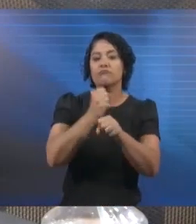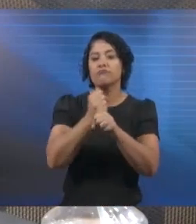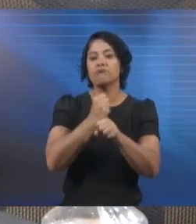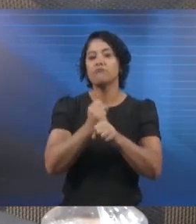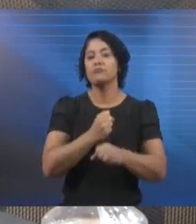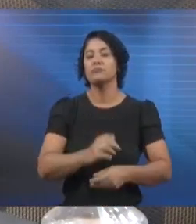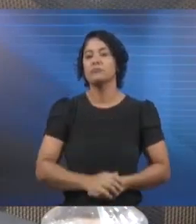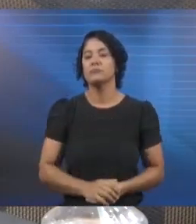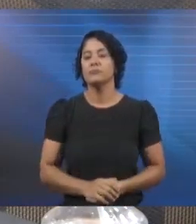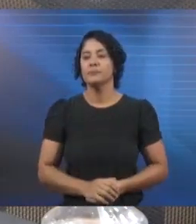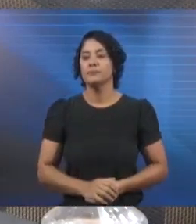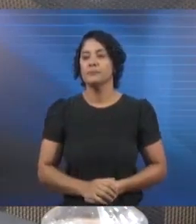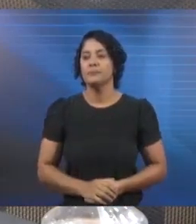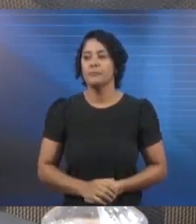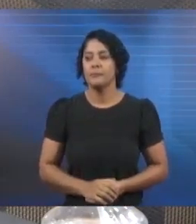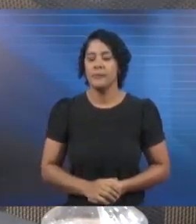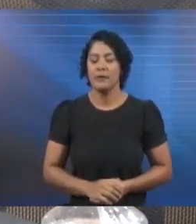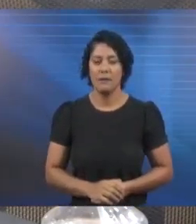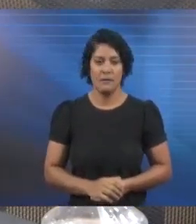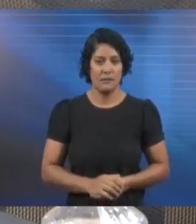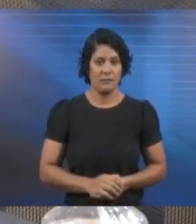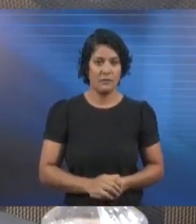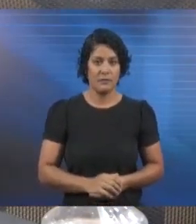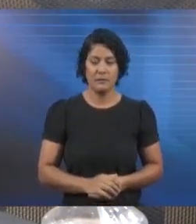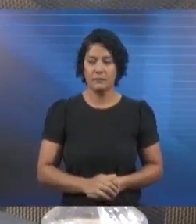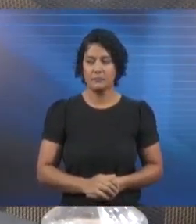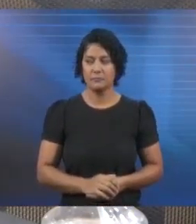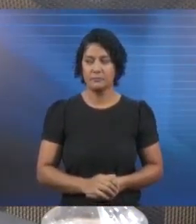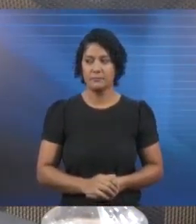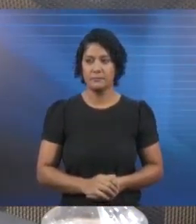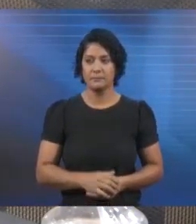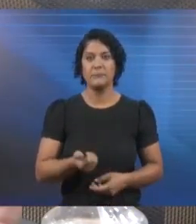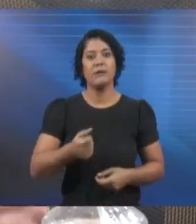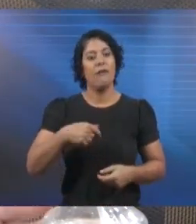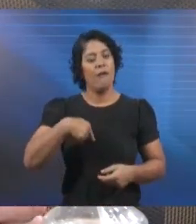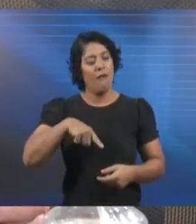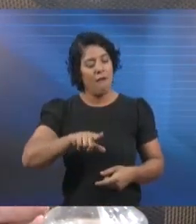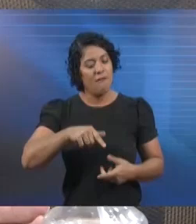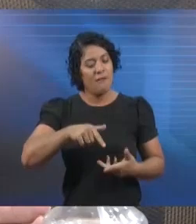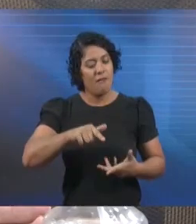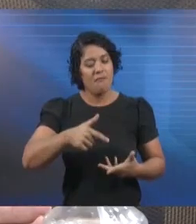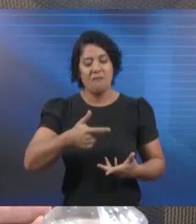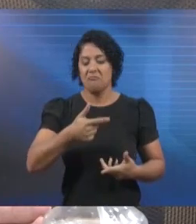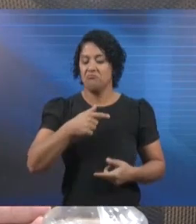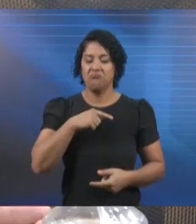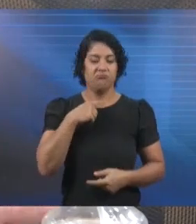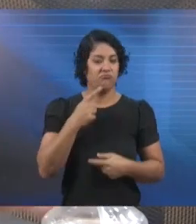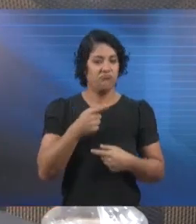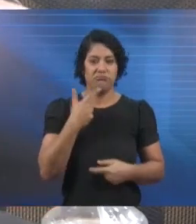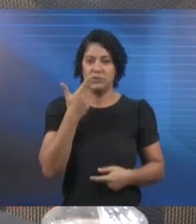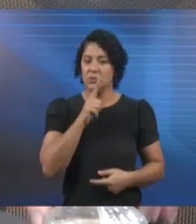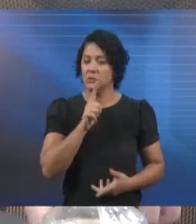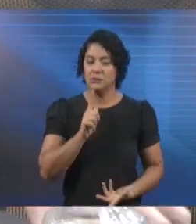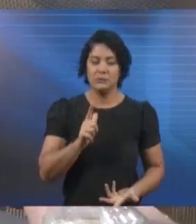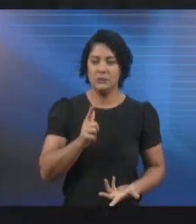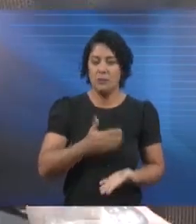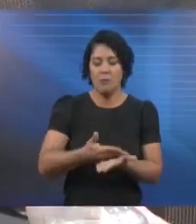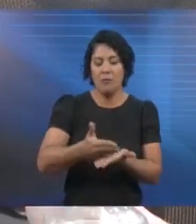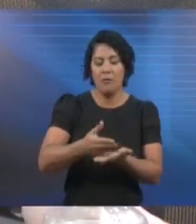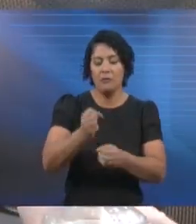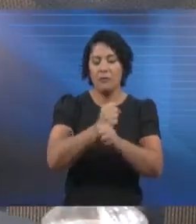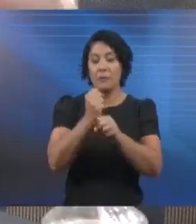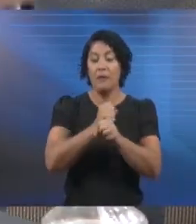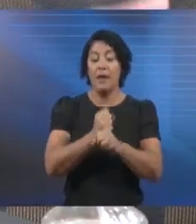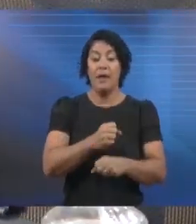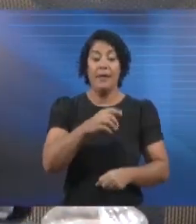porque eh já faz tanto tempo que que se tenta e ainda não conseguiu começar essa obra e a draga que estava aqui